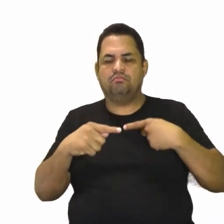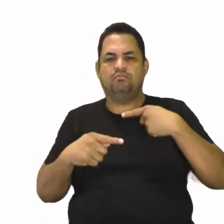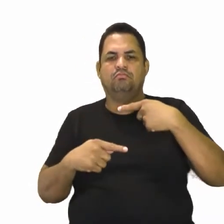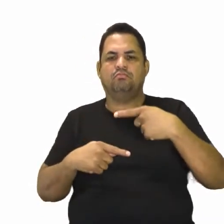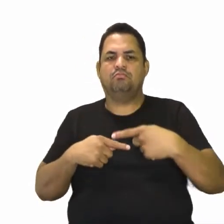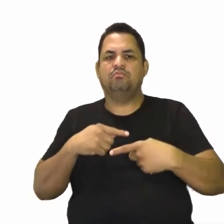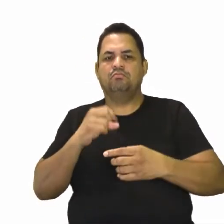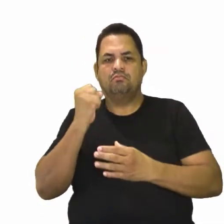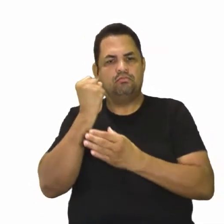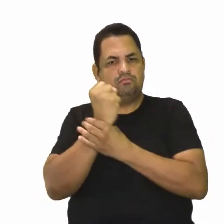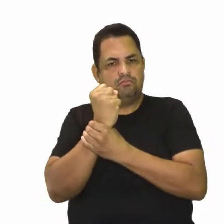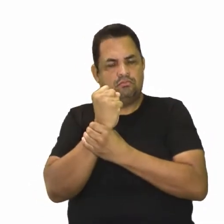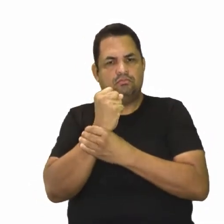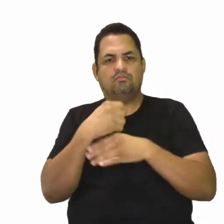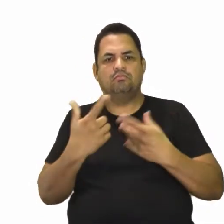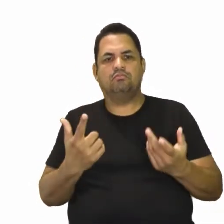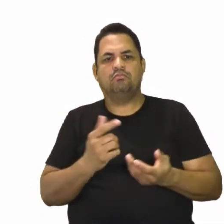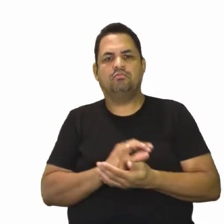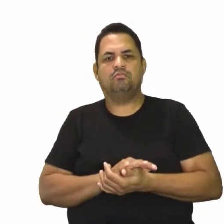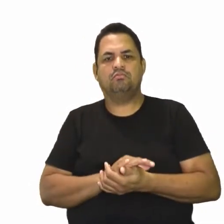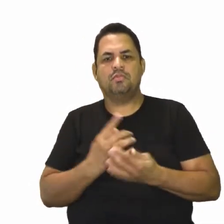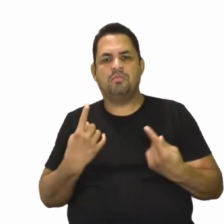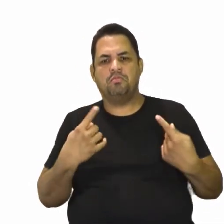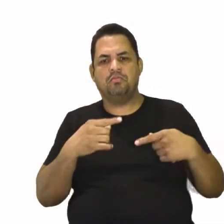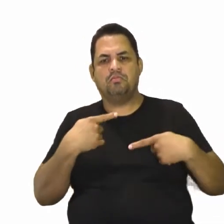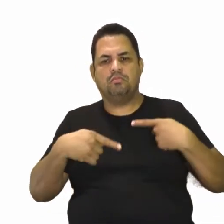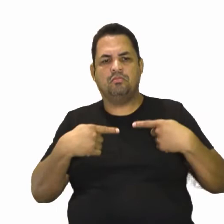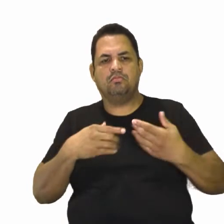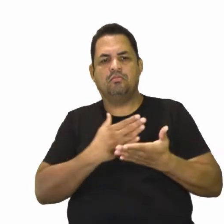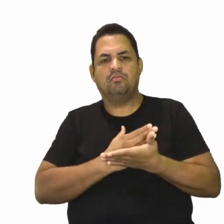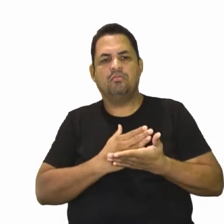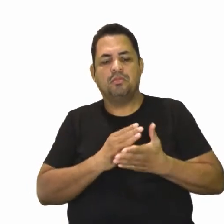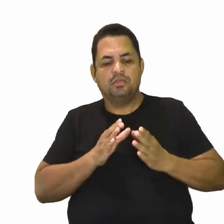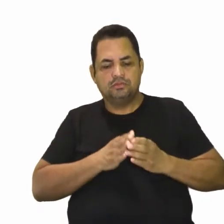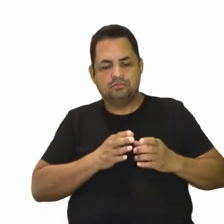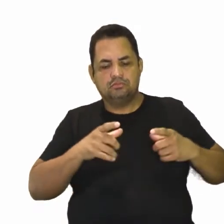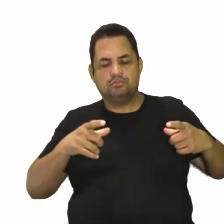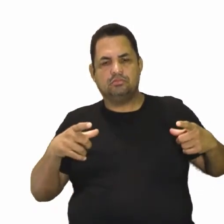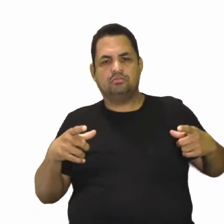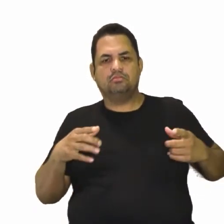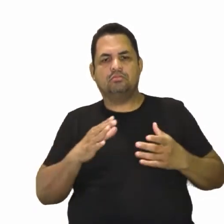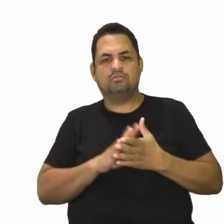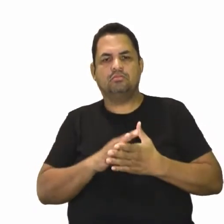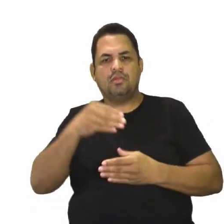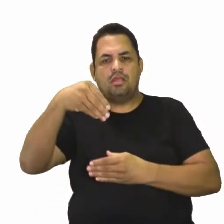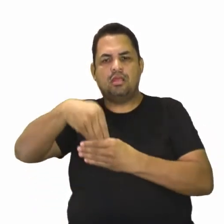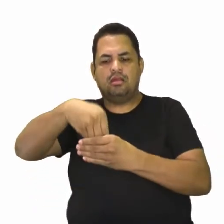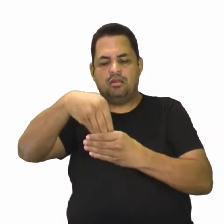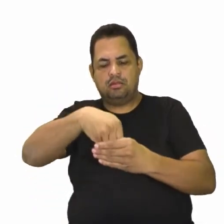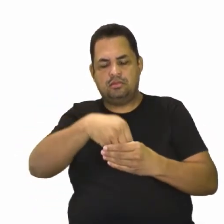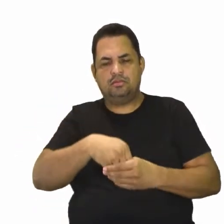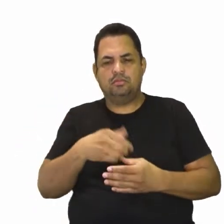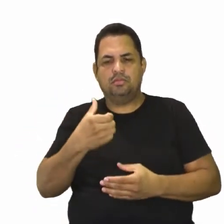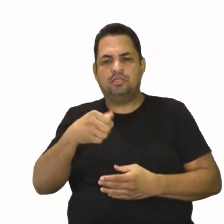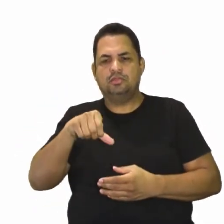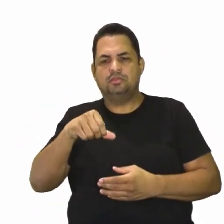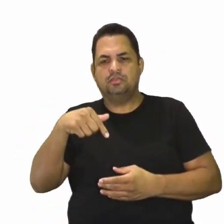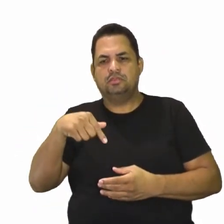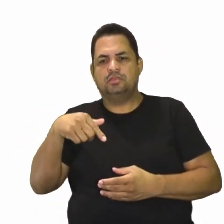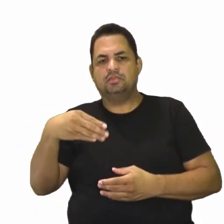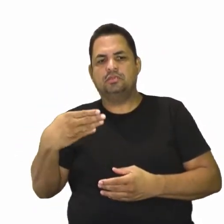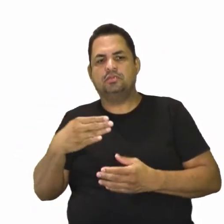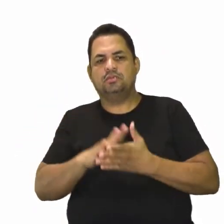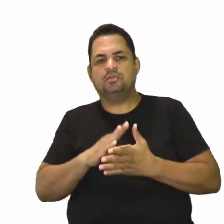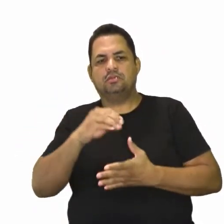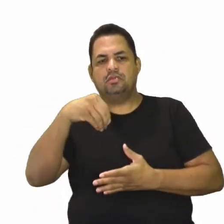gradual e segura. A oposição política começa a ganhar espaço. Nas eleições de 1974, o MDB,